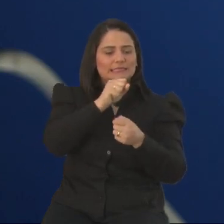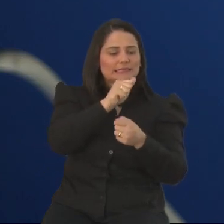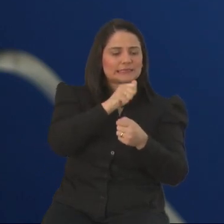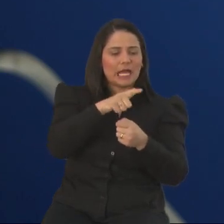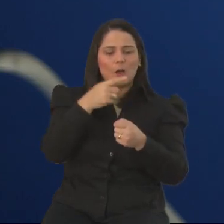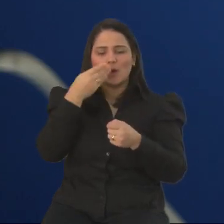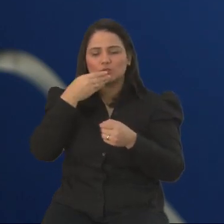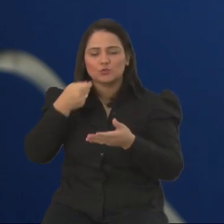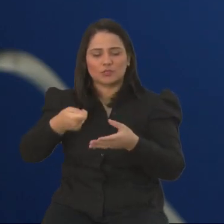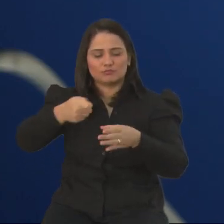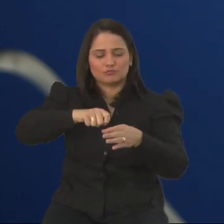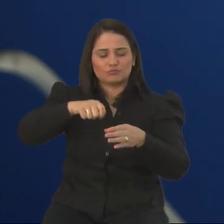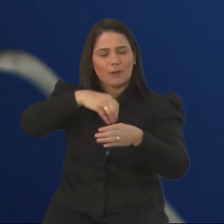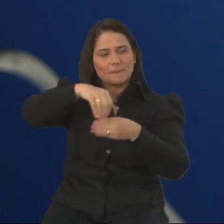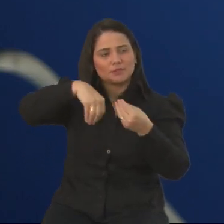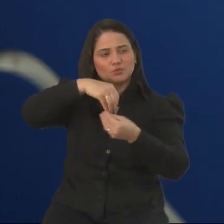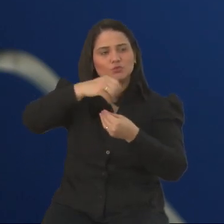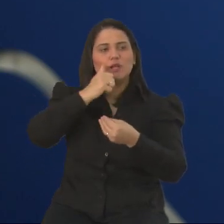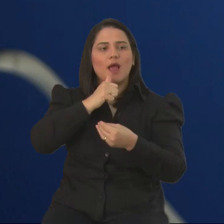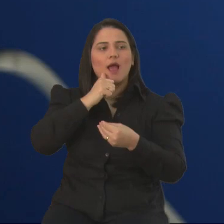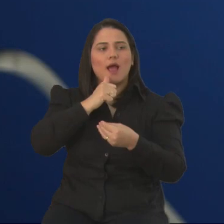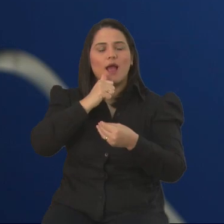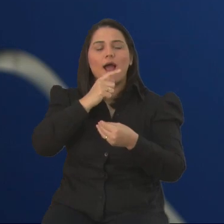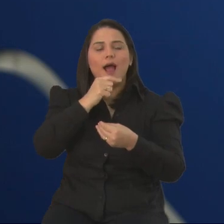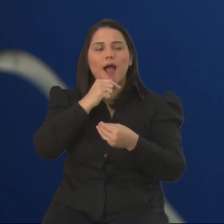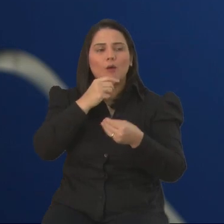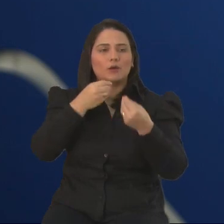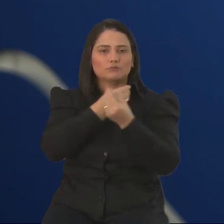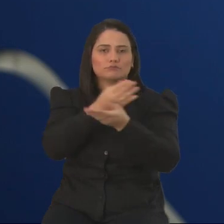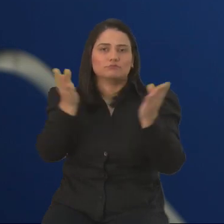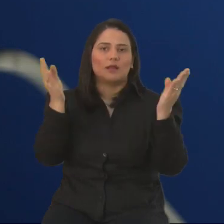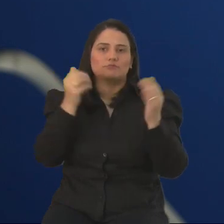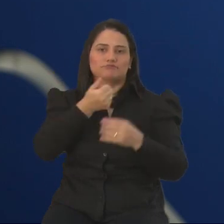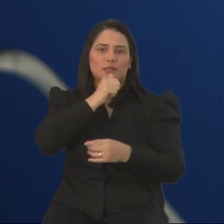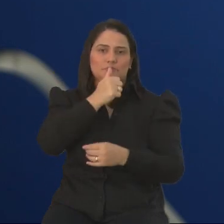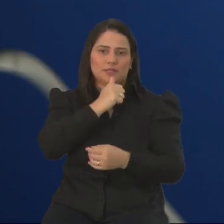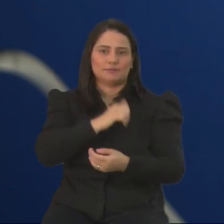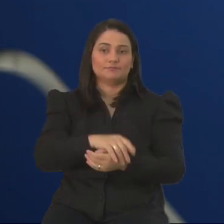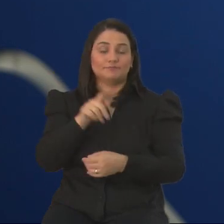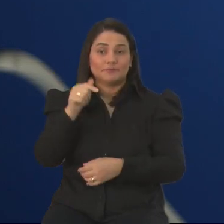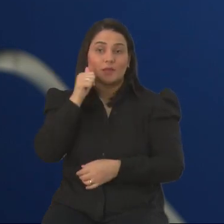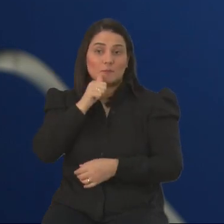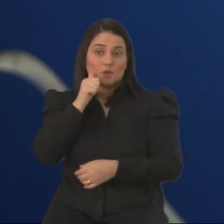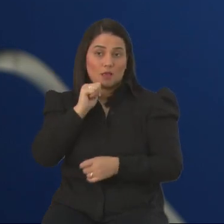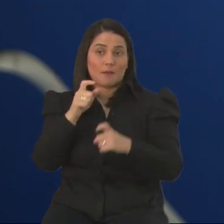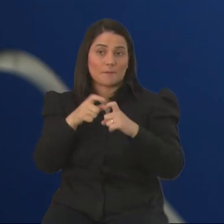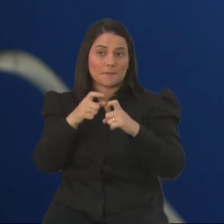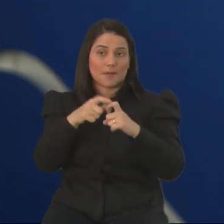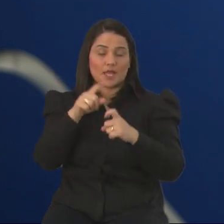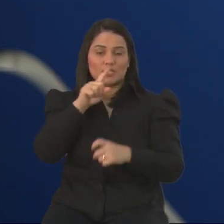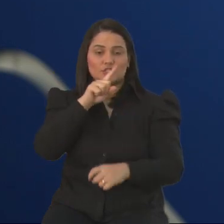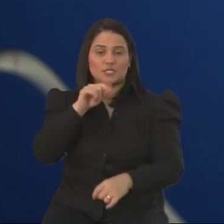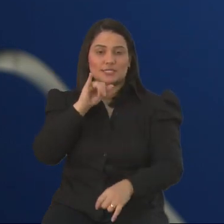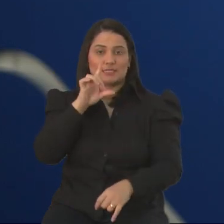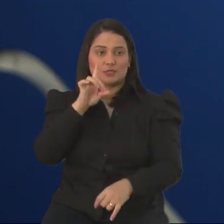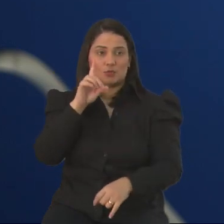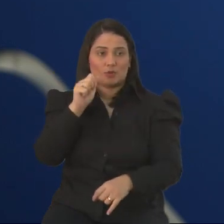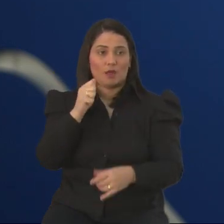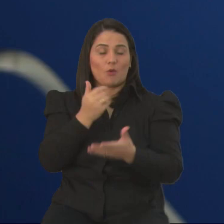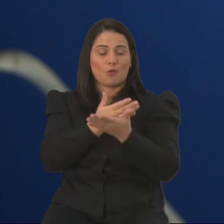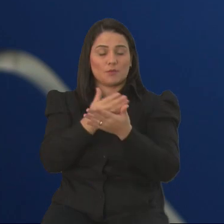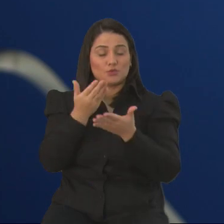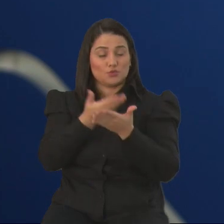propagou, né? Divulgou. Então, essa médica, doutora Zilda Arns, começou seus estudos de medicina no ano